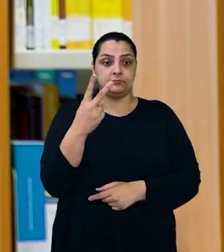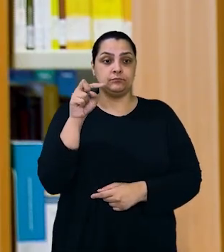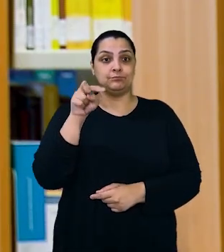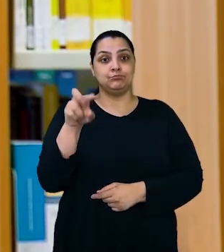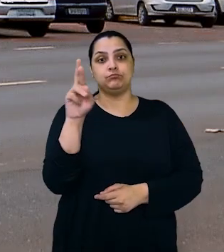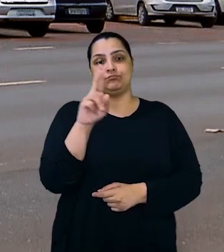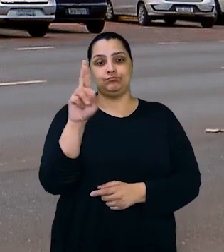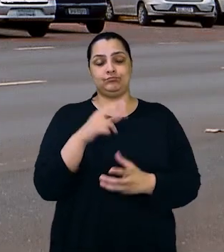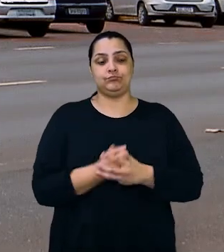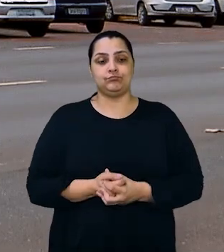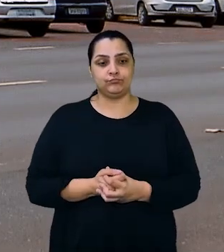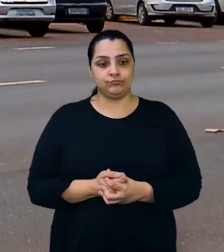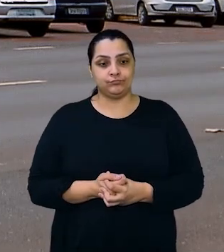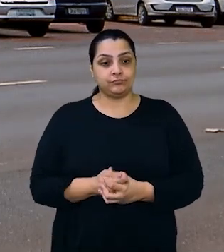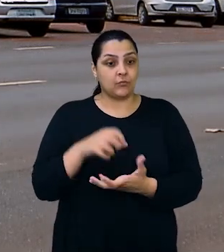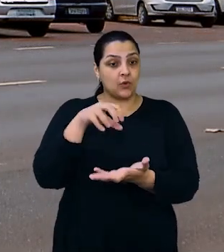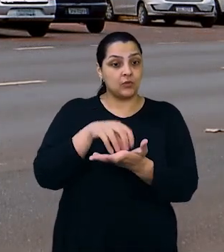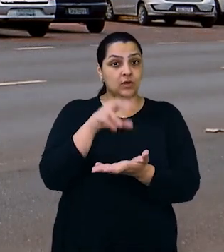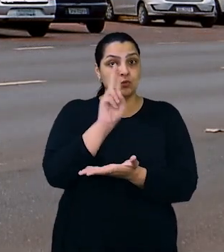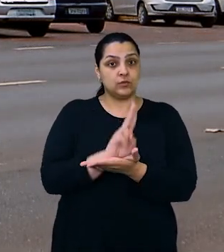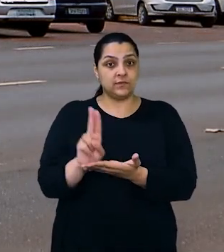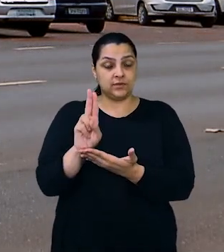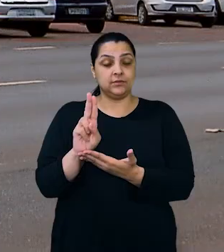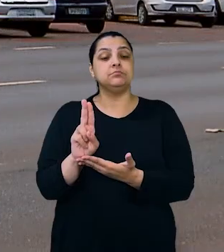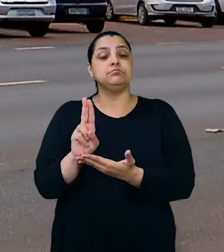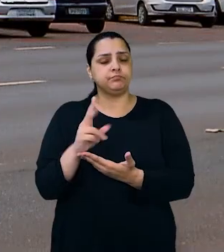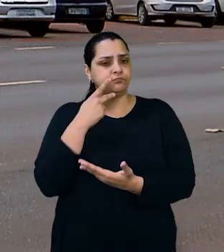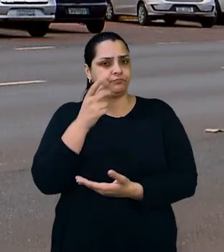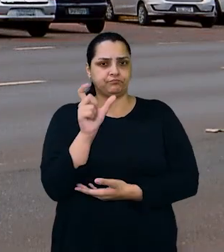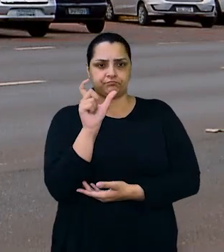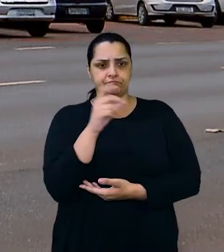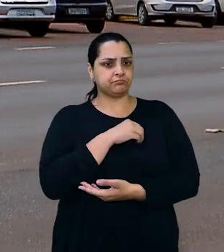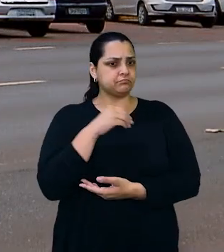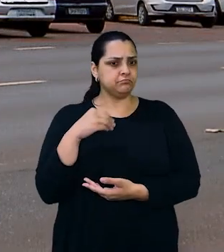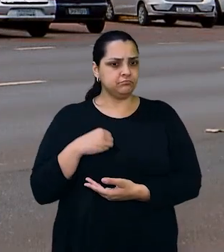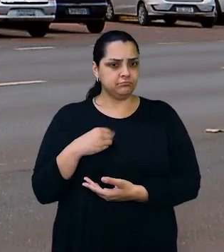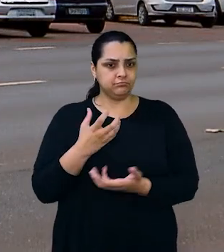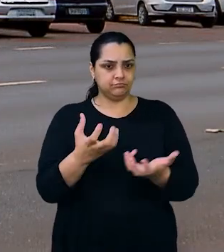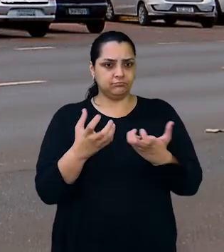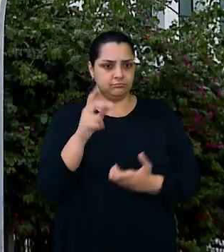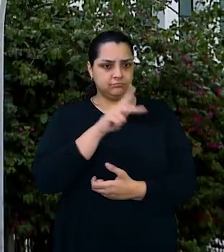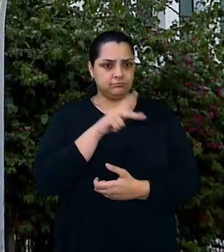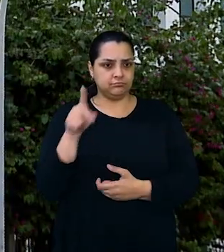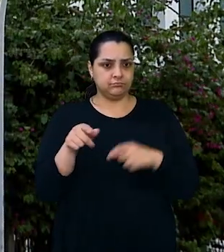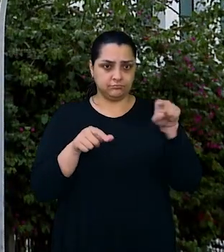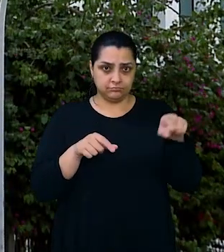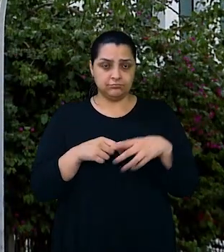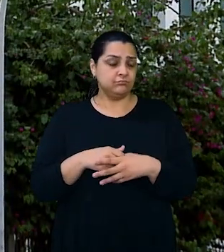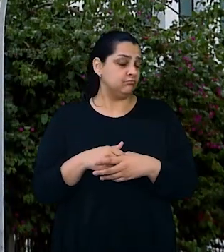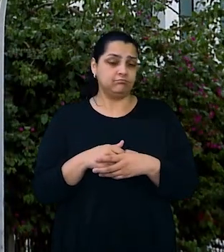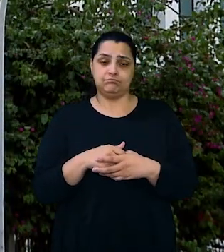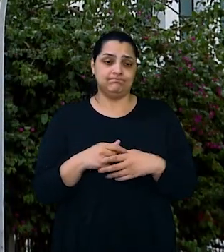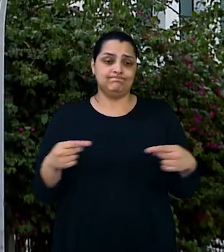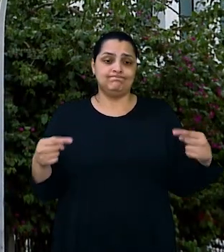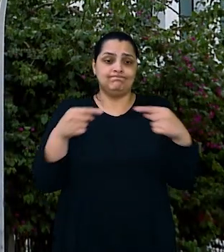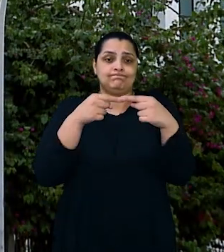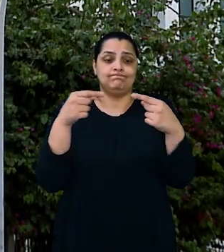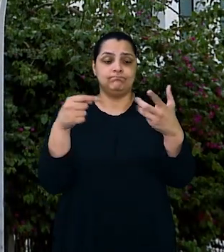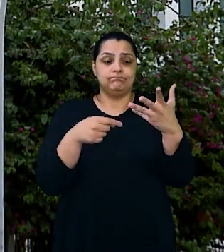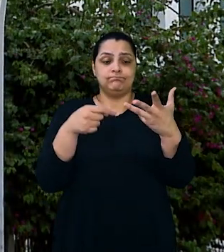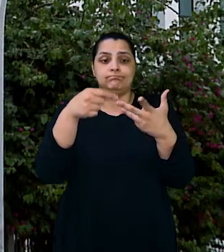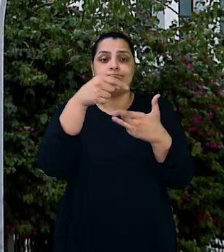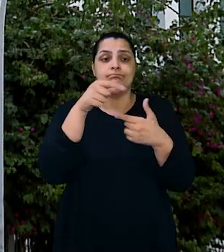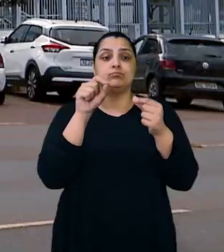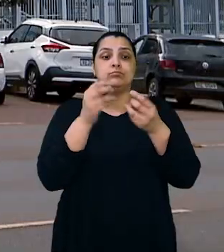mil. O centro universitário sustentou que o plano de saúde desejado pelo professor não estava entre as